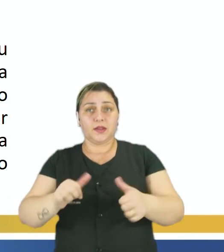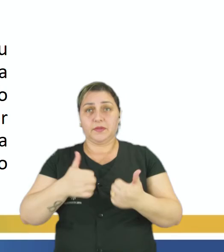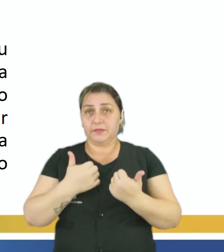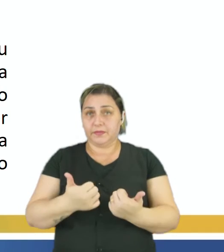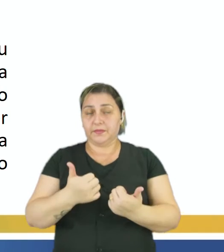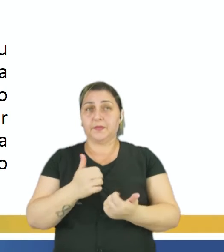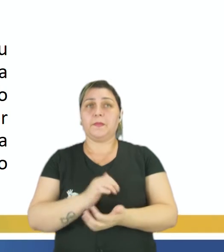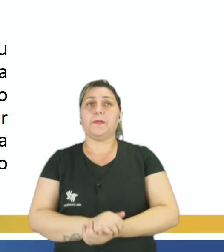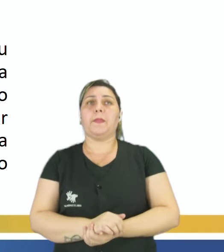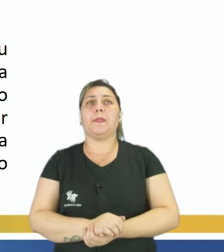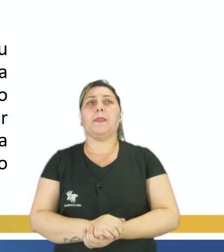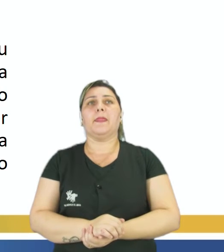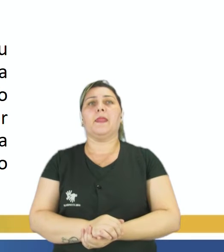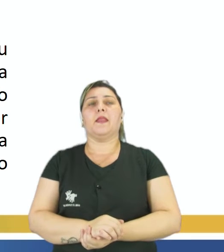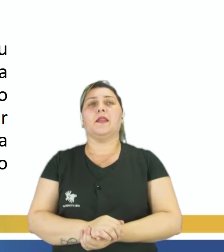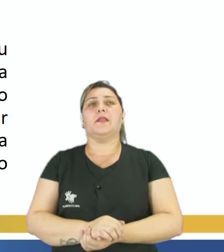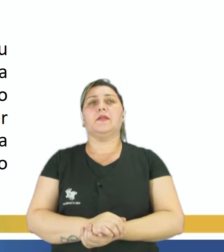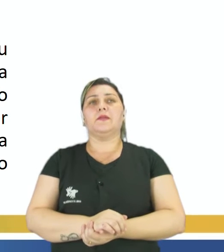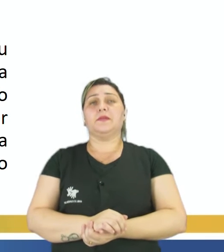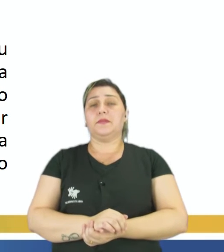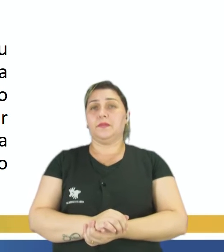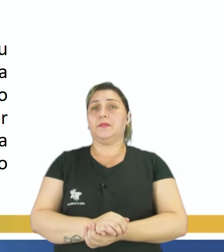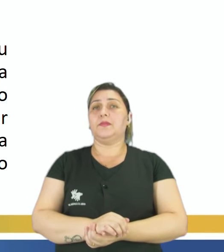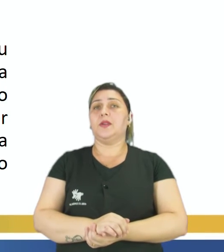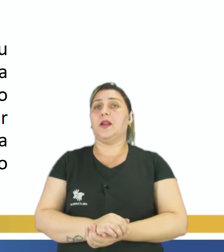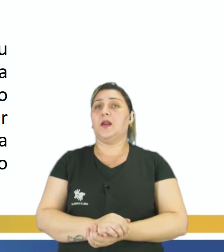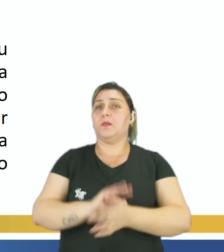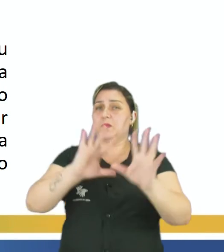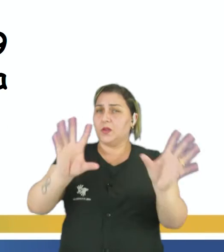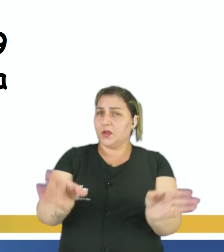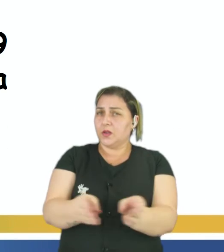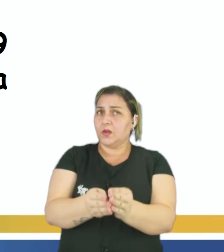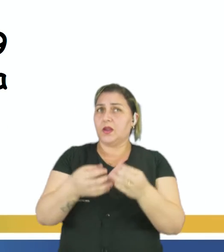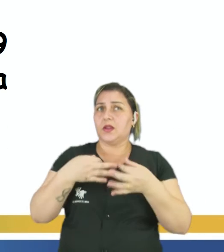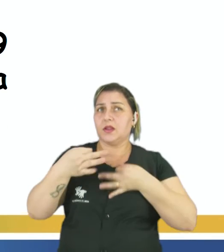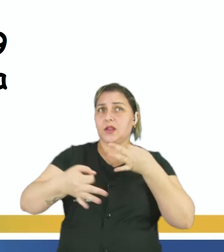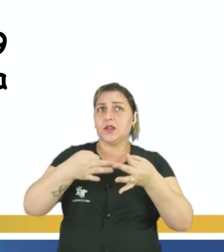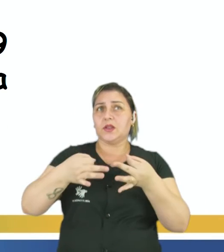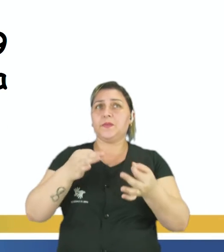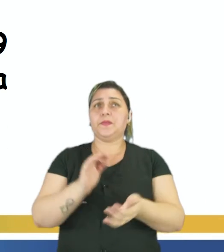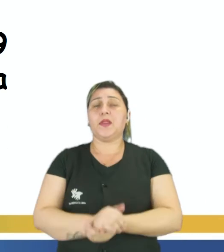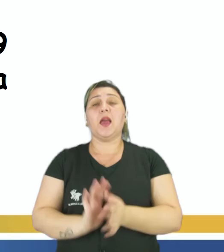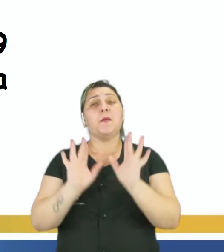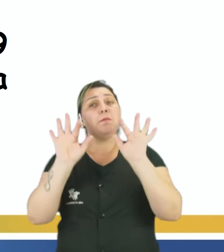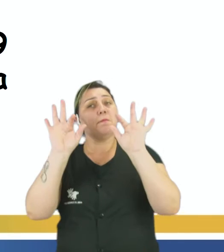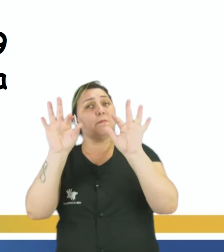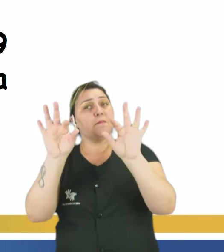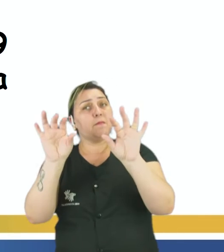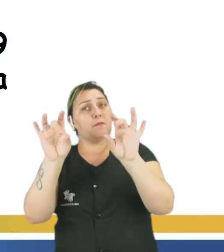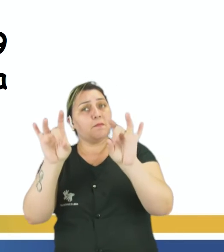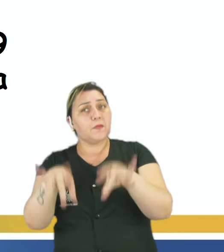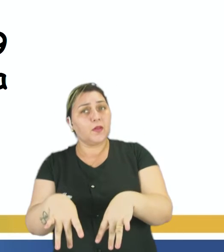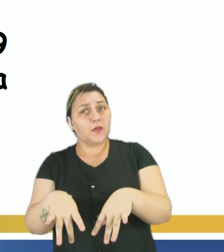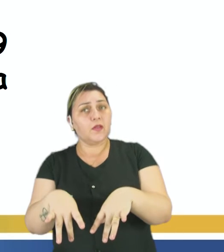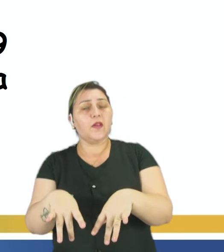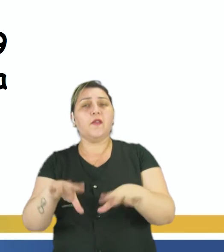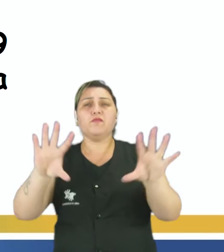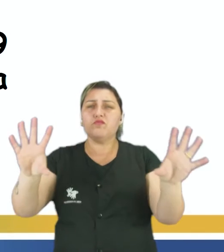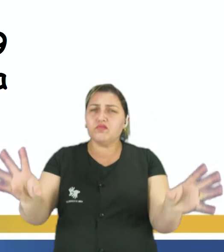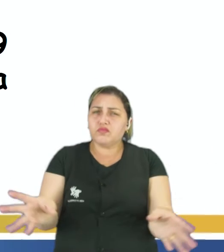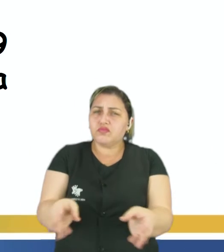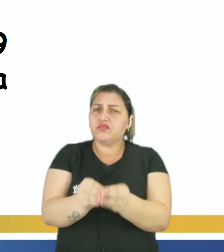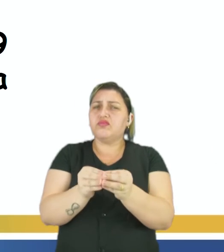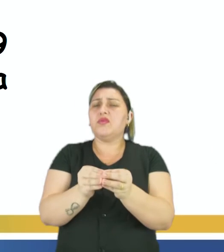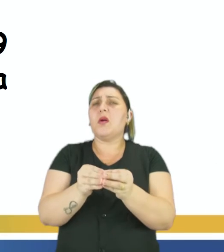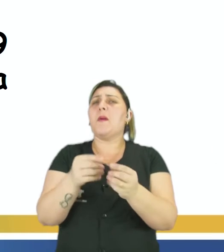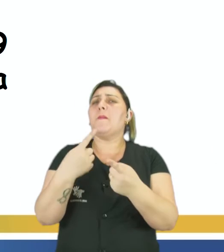bom? É um bom exercício para uma resenha crítica. E, por último, faça uma conclusão, porque